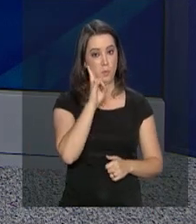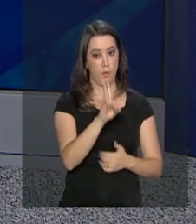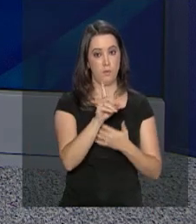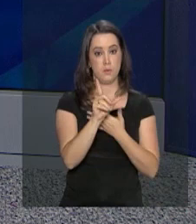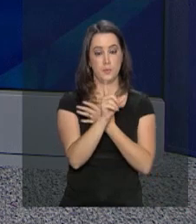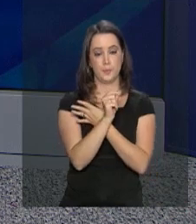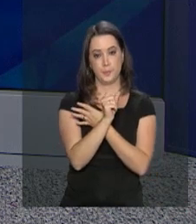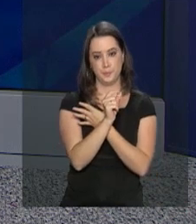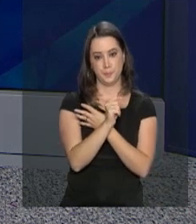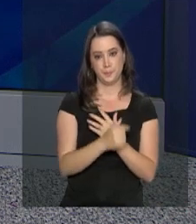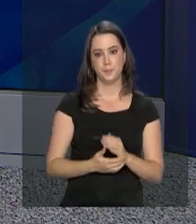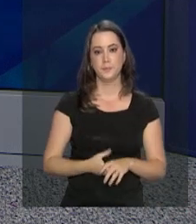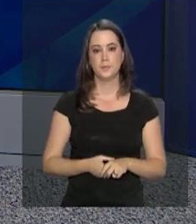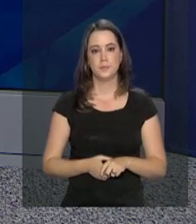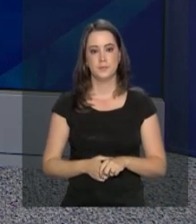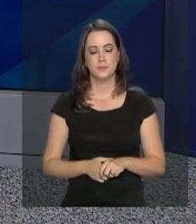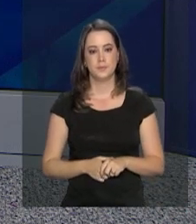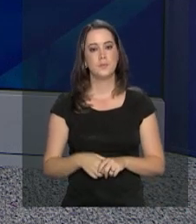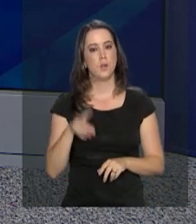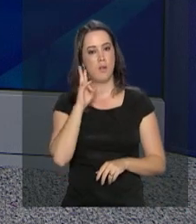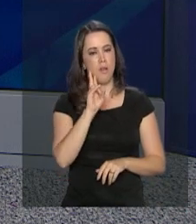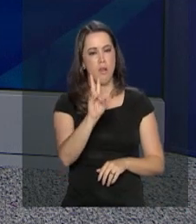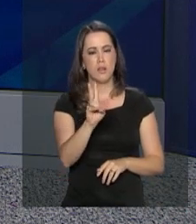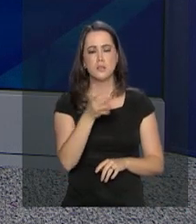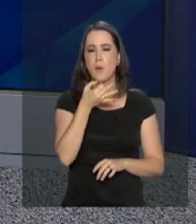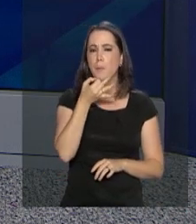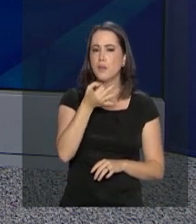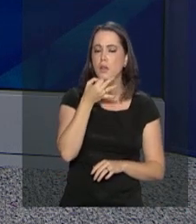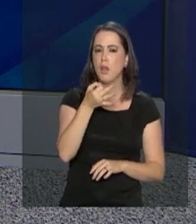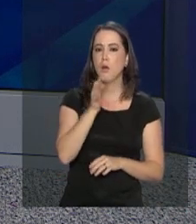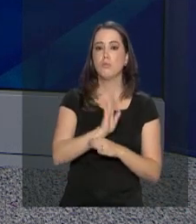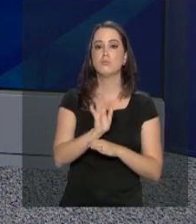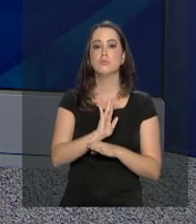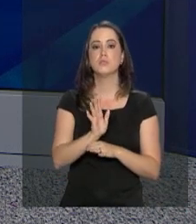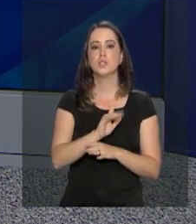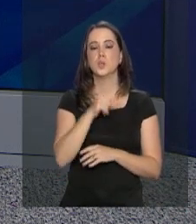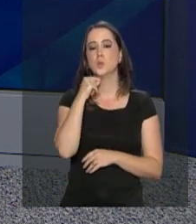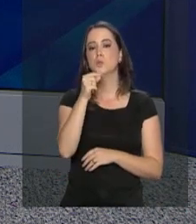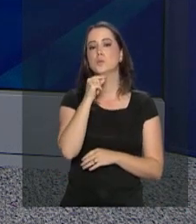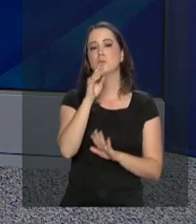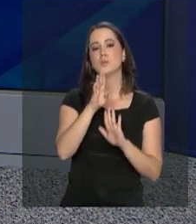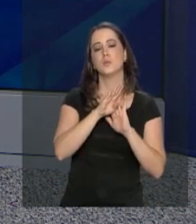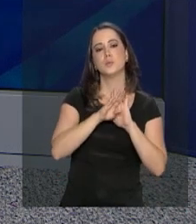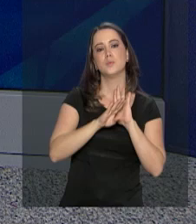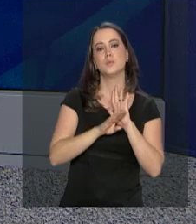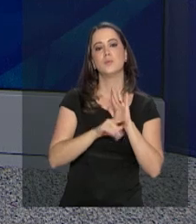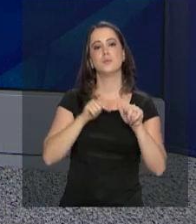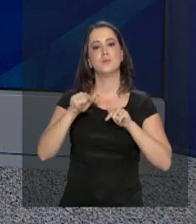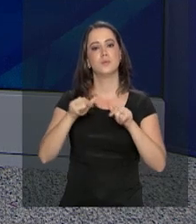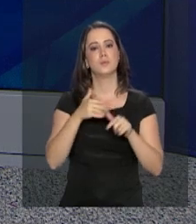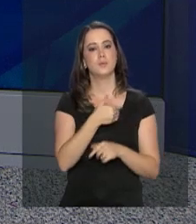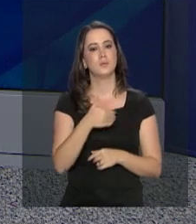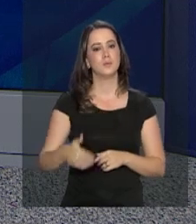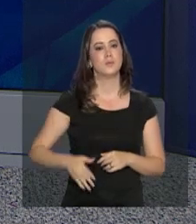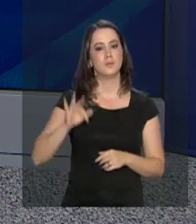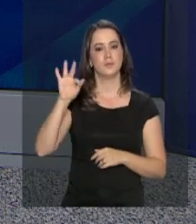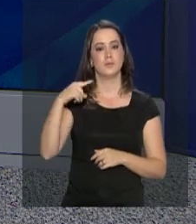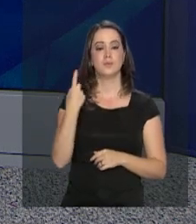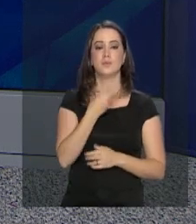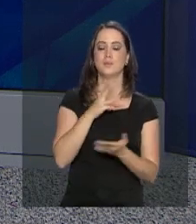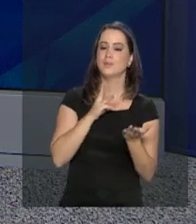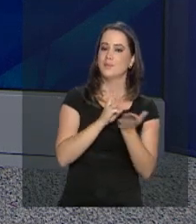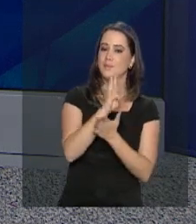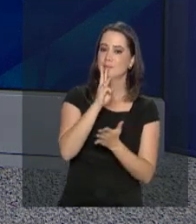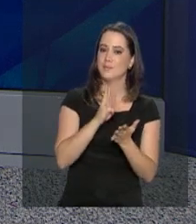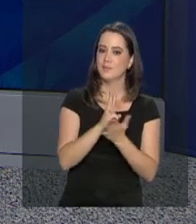Acesse também o nosso perfil no Twitter e você pode ainda mandar sugestões de reportagens ou dúvidas sobre programas e ações do Governo